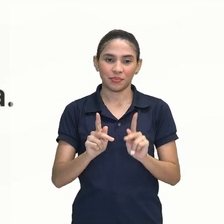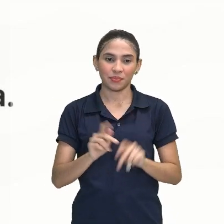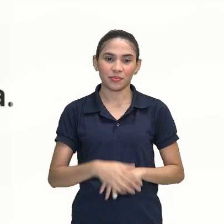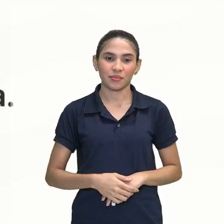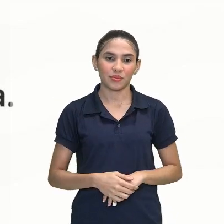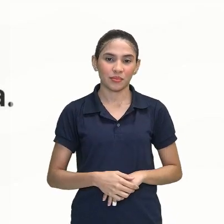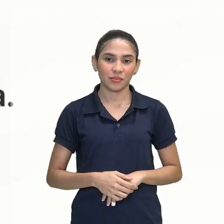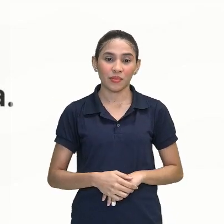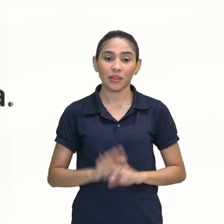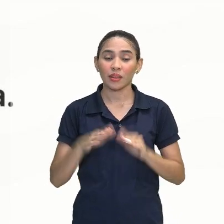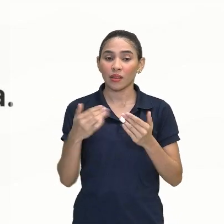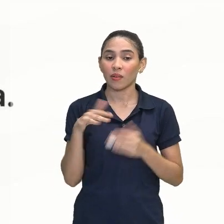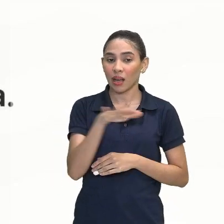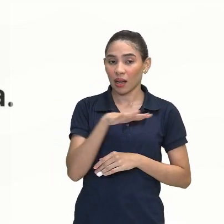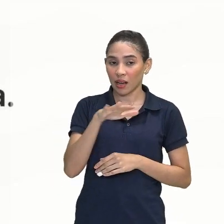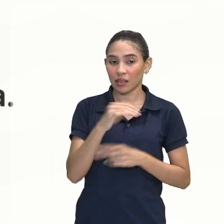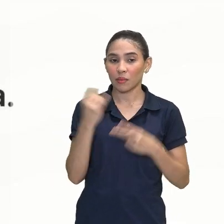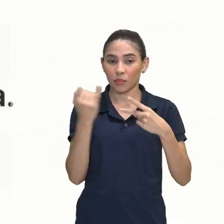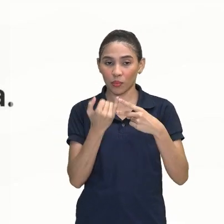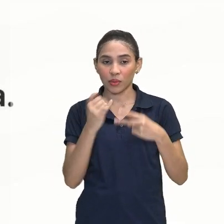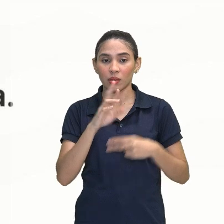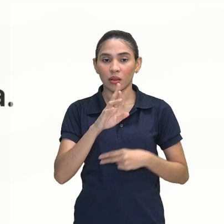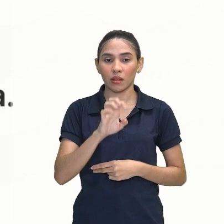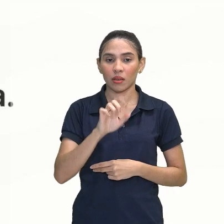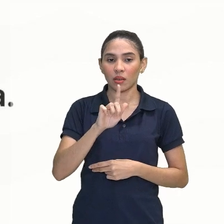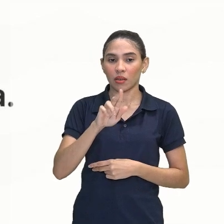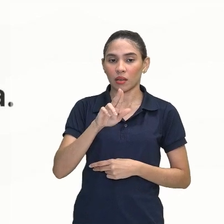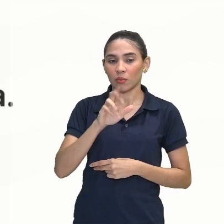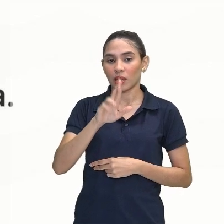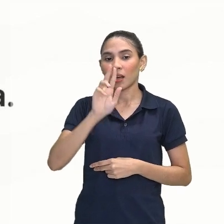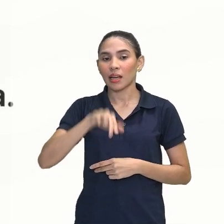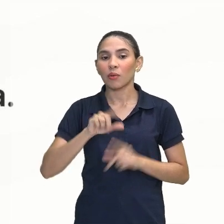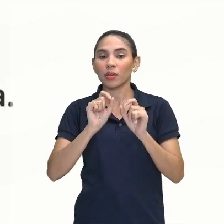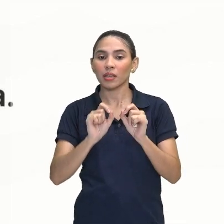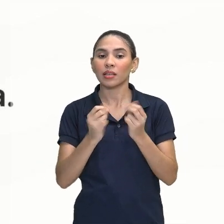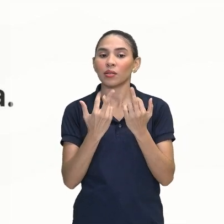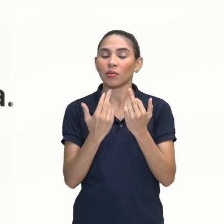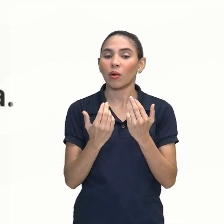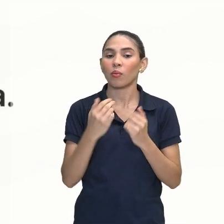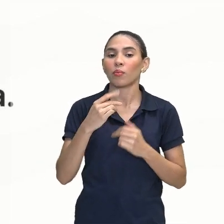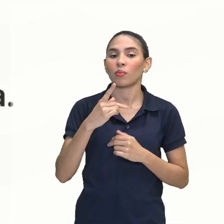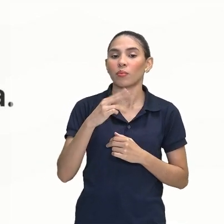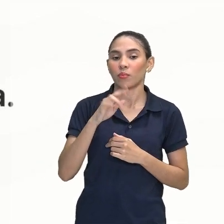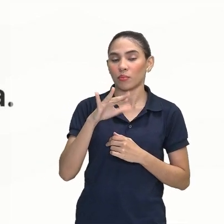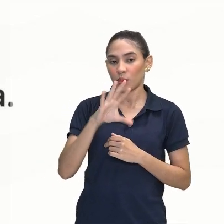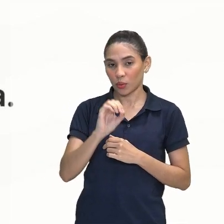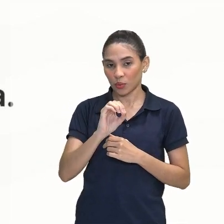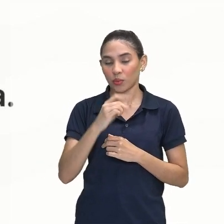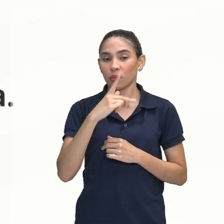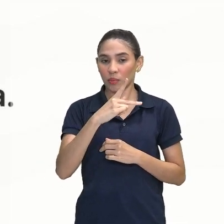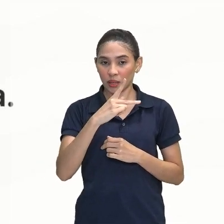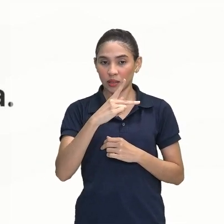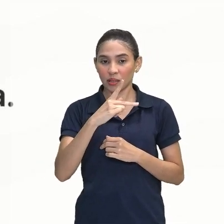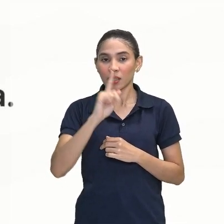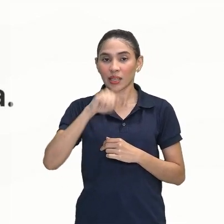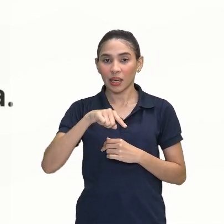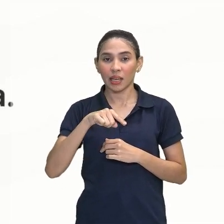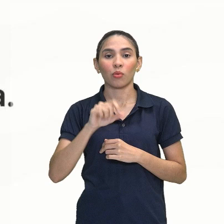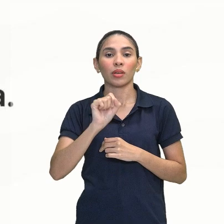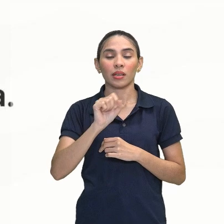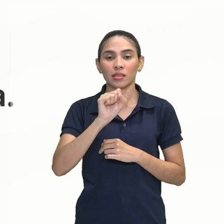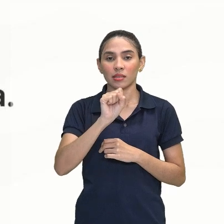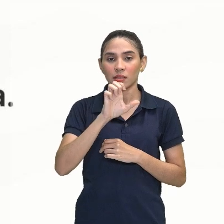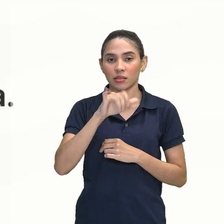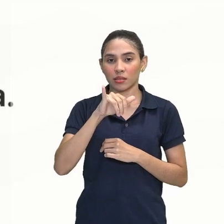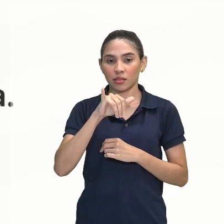bom? Então, a área de um polígono regular de N lados é igual ao produto da medida P, que é o nosso